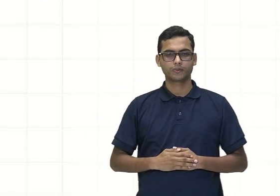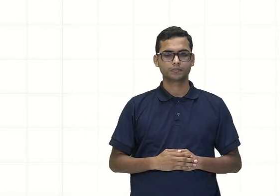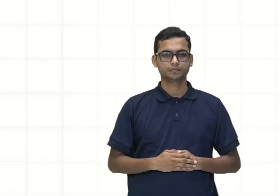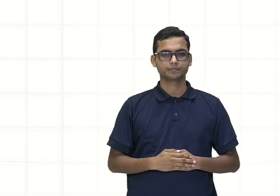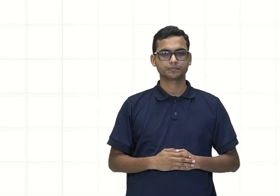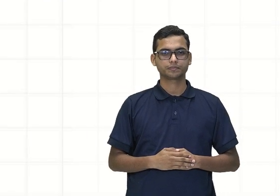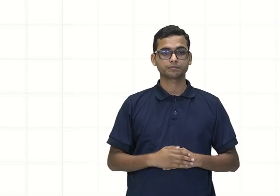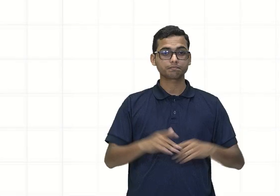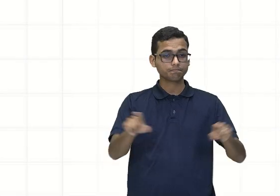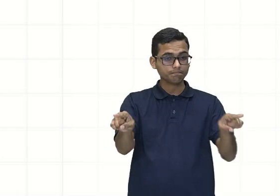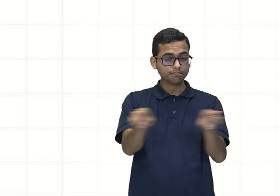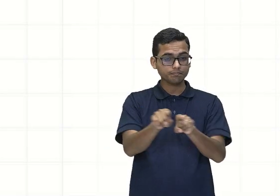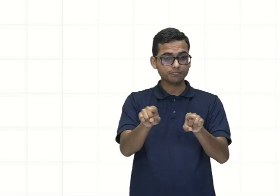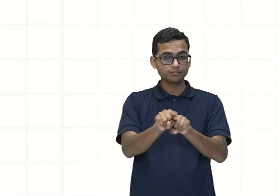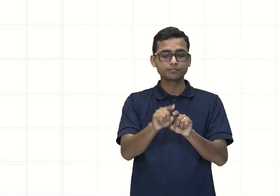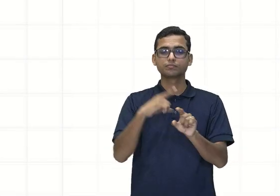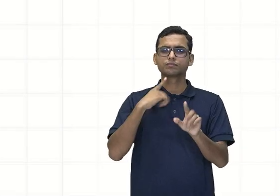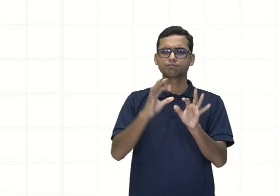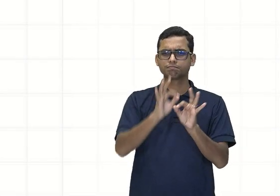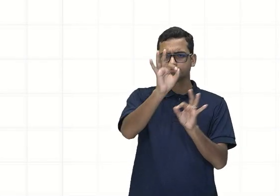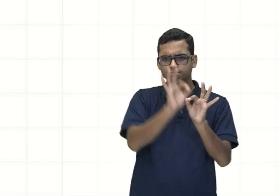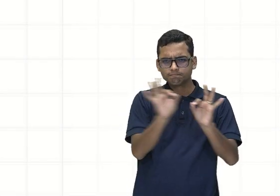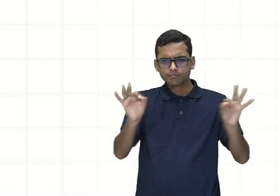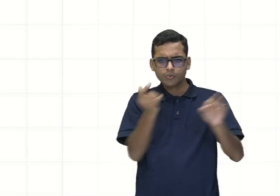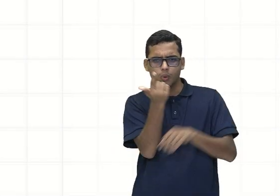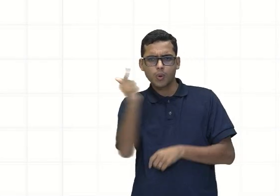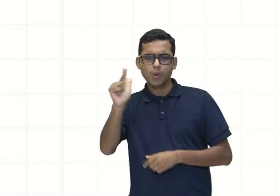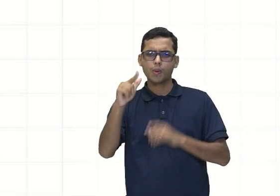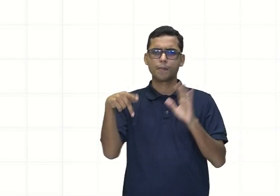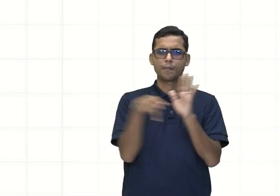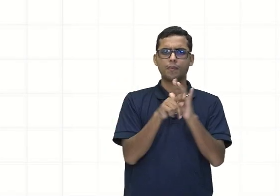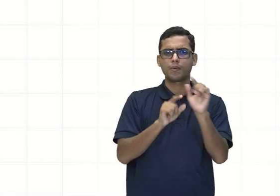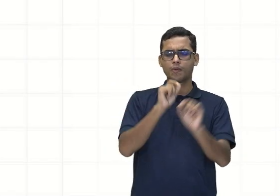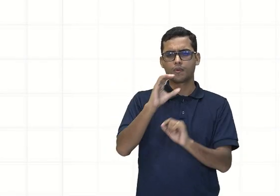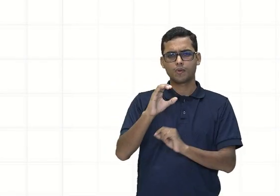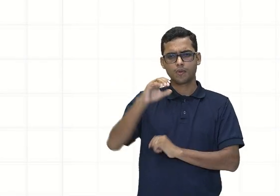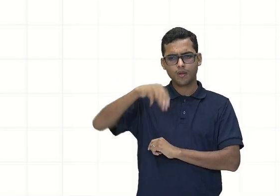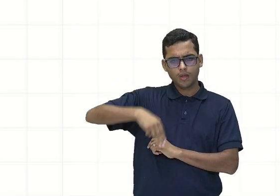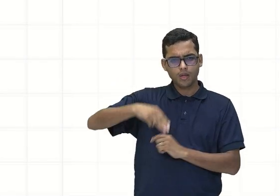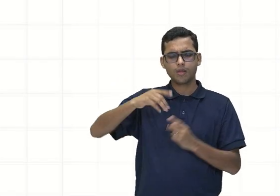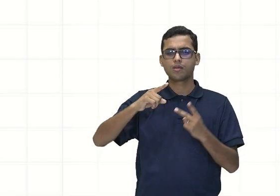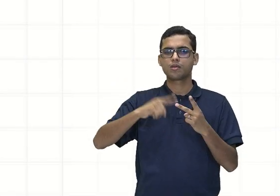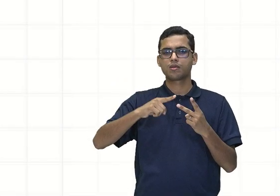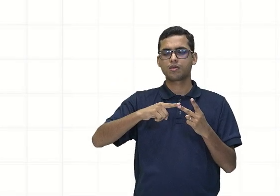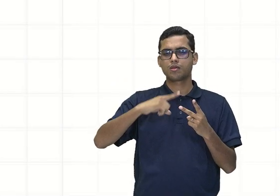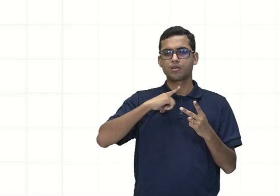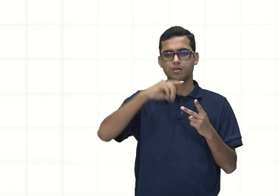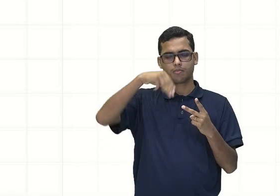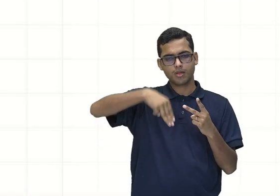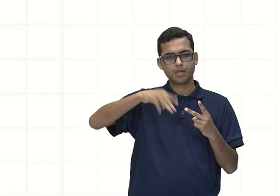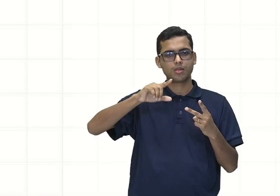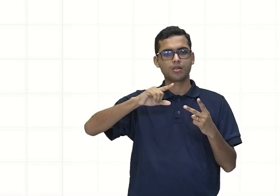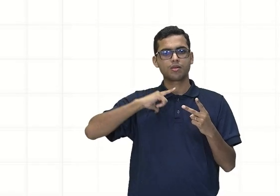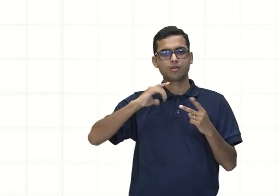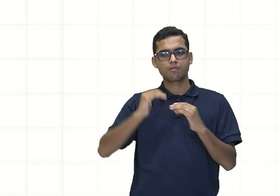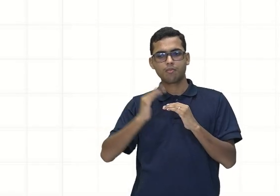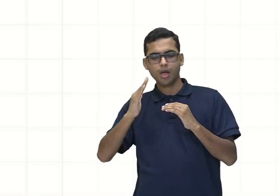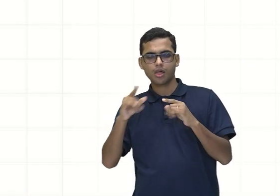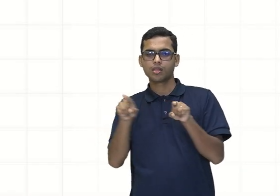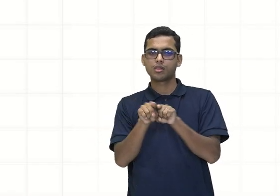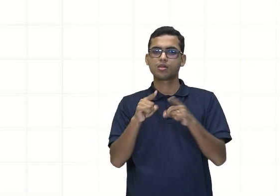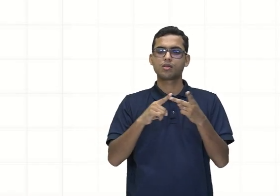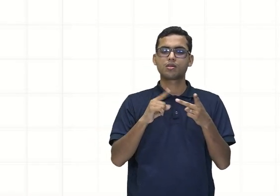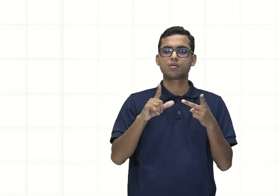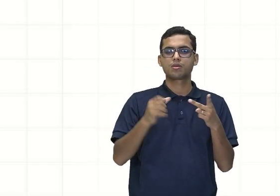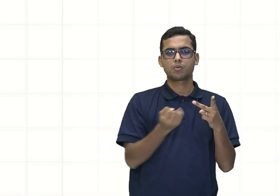E aí nós temos as nossas medidas maiores que o metro e as nossas medidas menores que o metro,